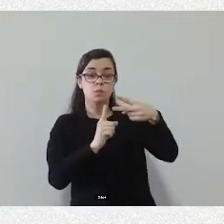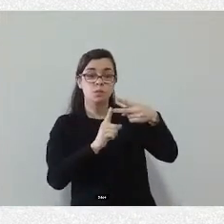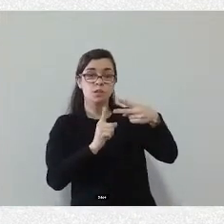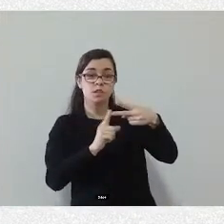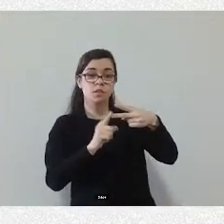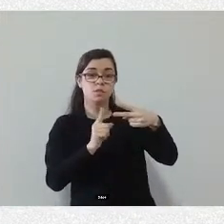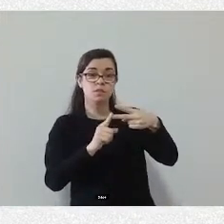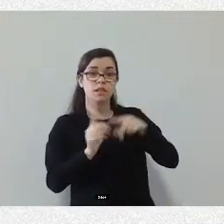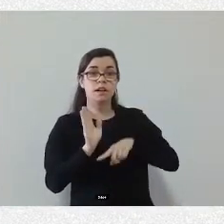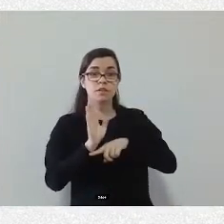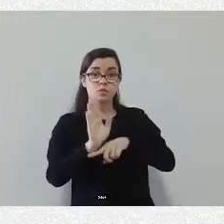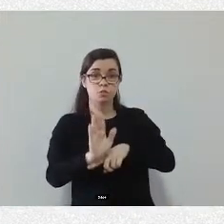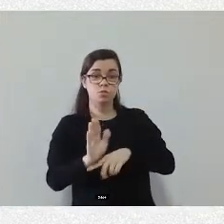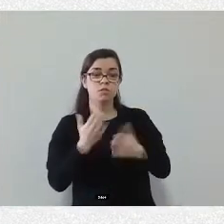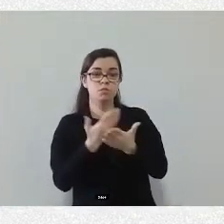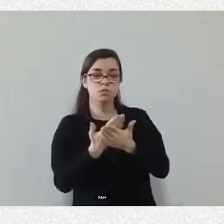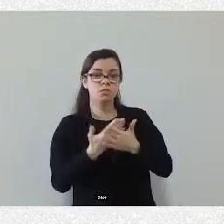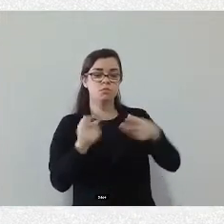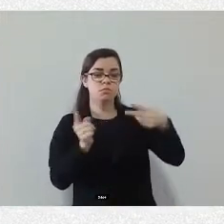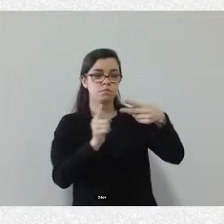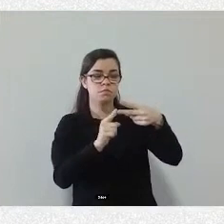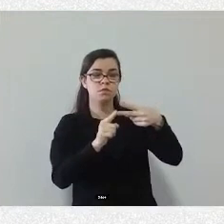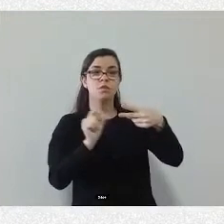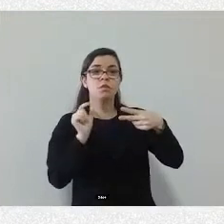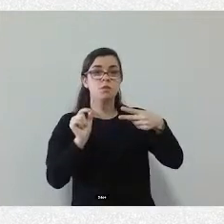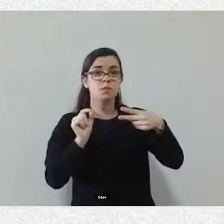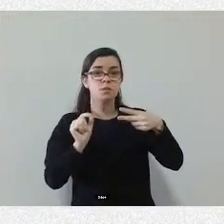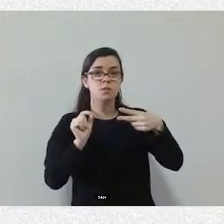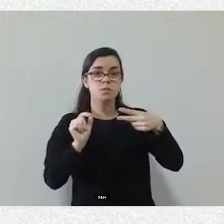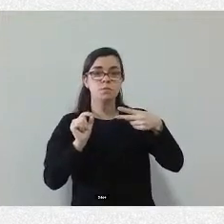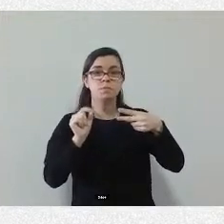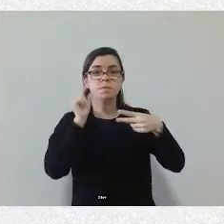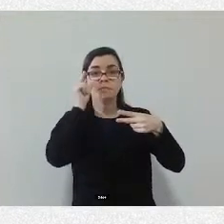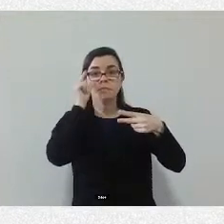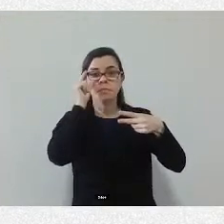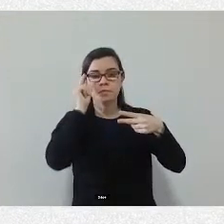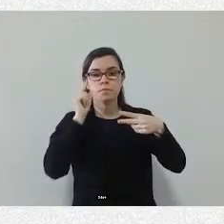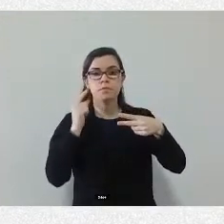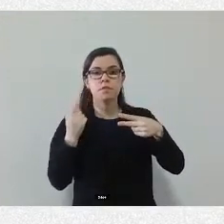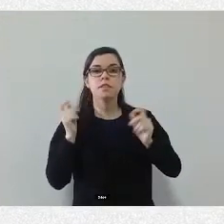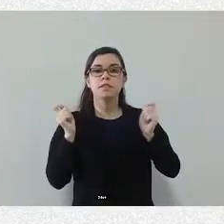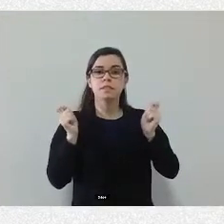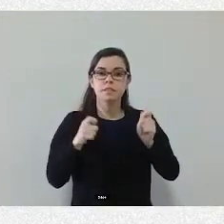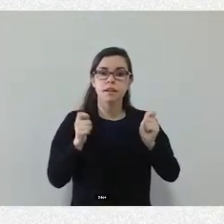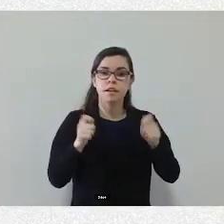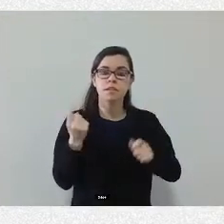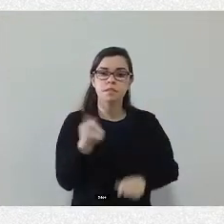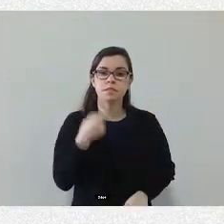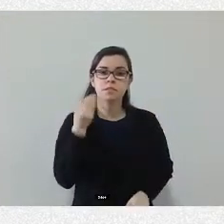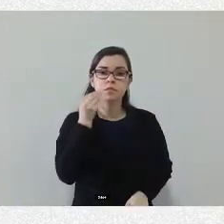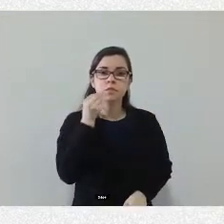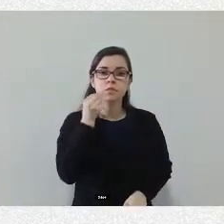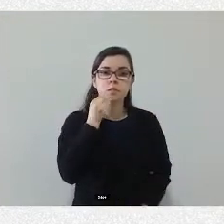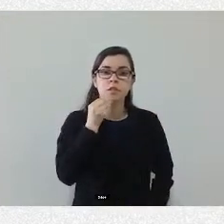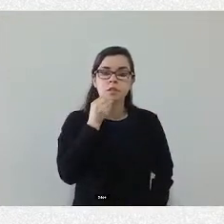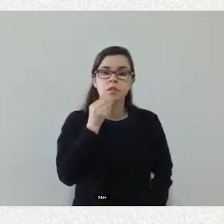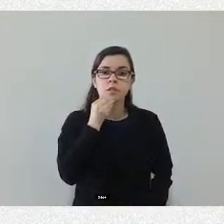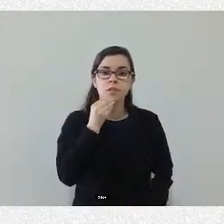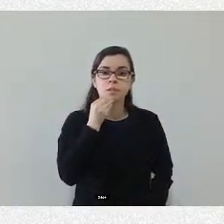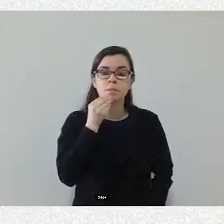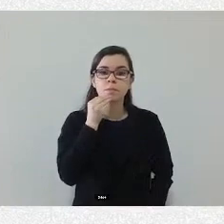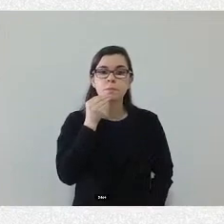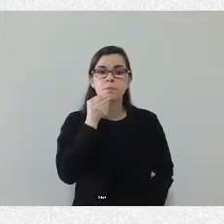mundo real é o fato de nós termos a oportunidade de fazer um seguimento de longo prazo